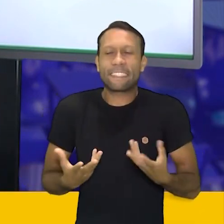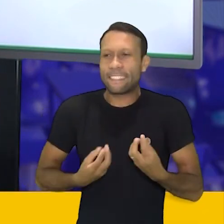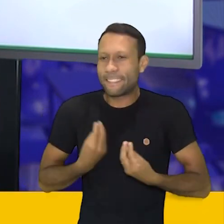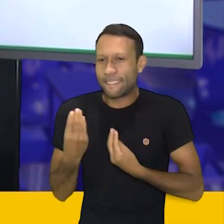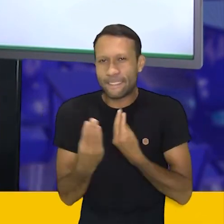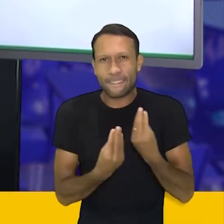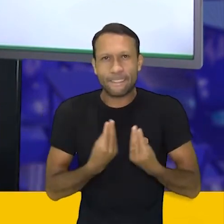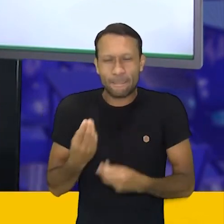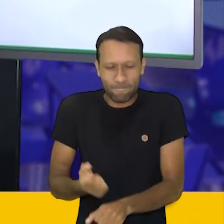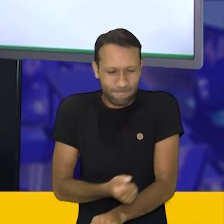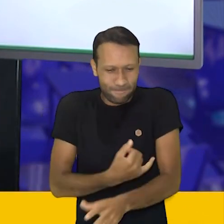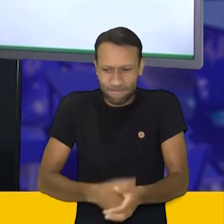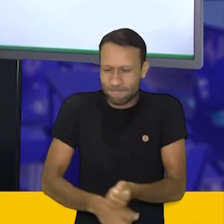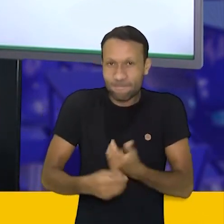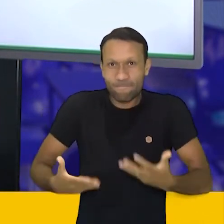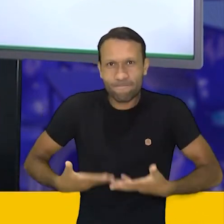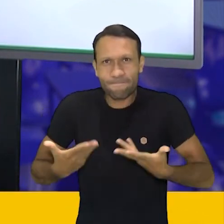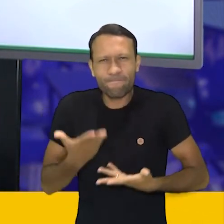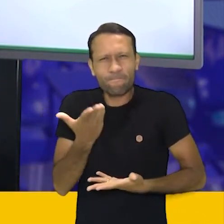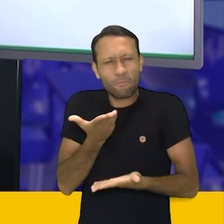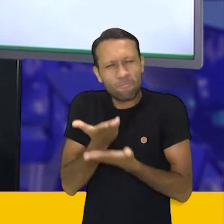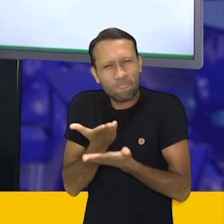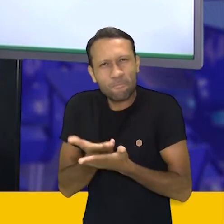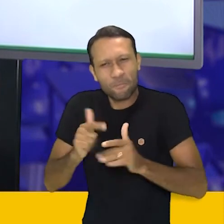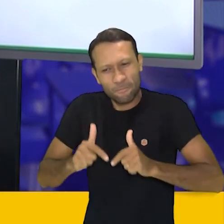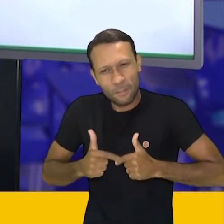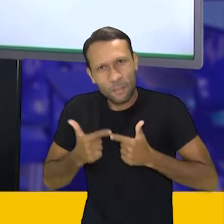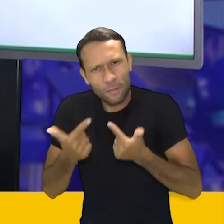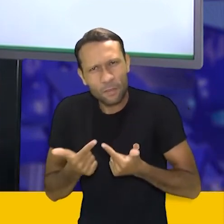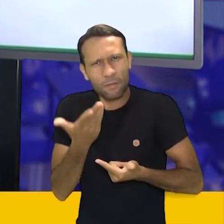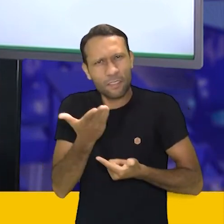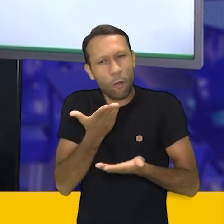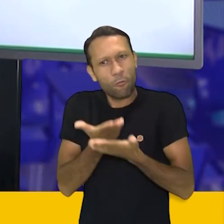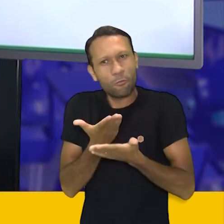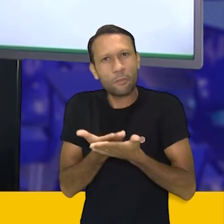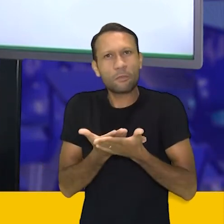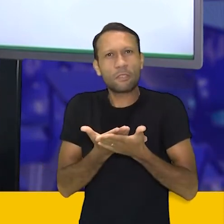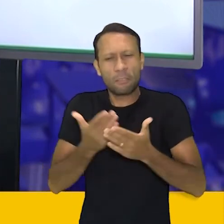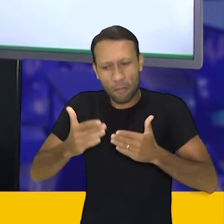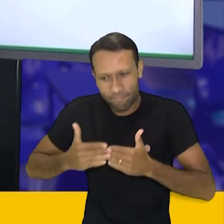momento de empolgação e que você consiga fazer dos seus